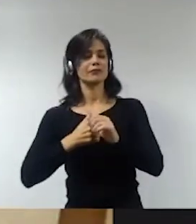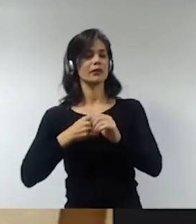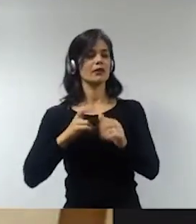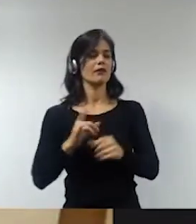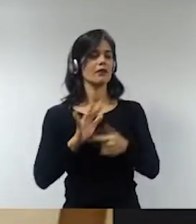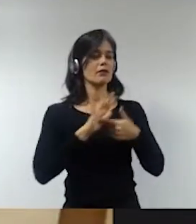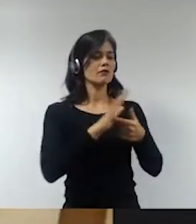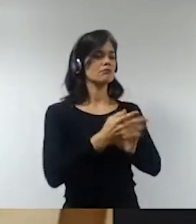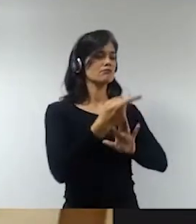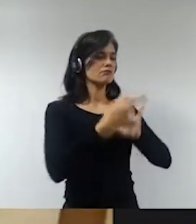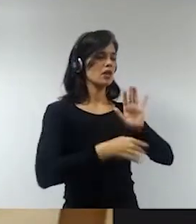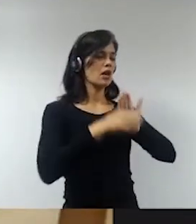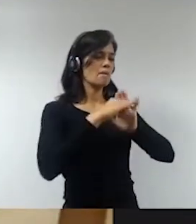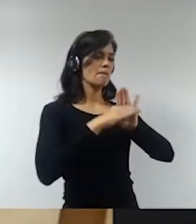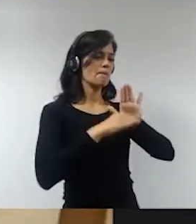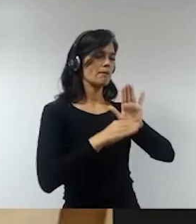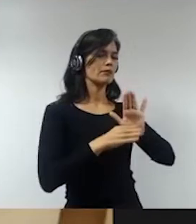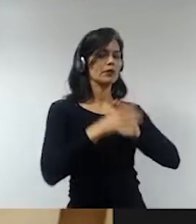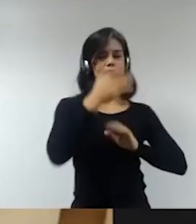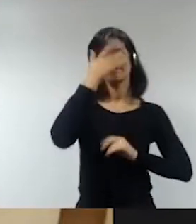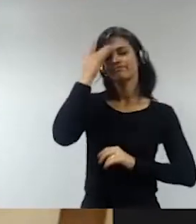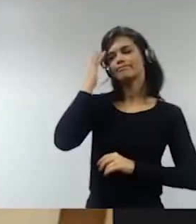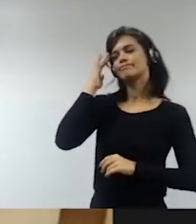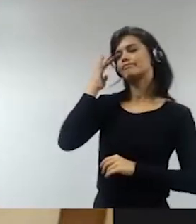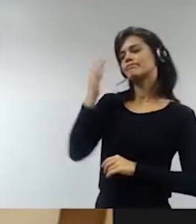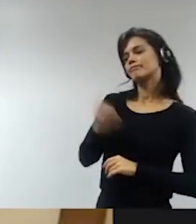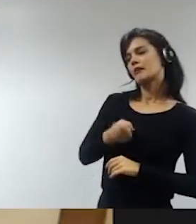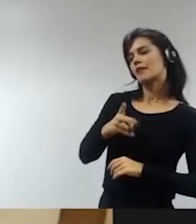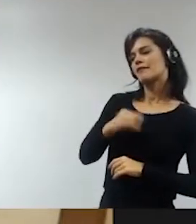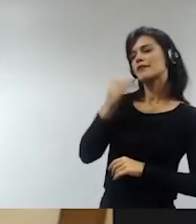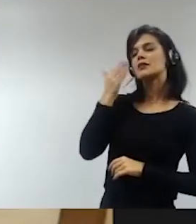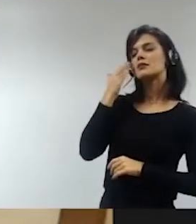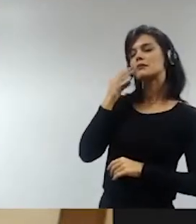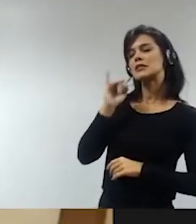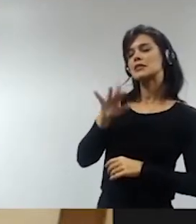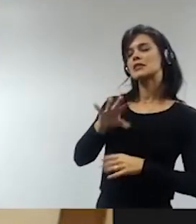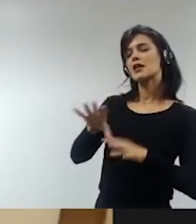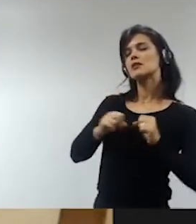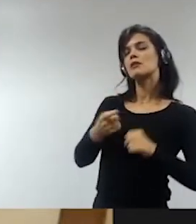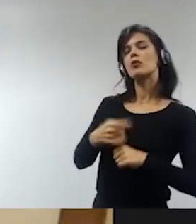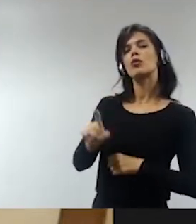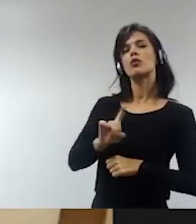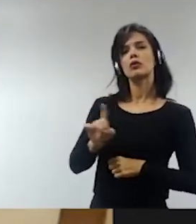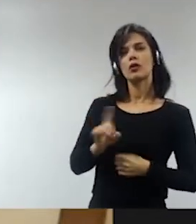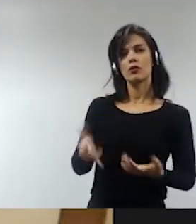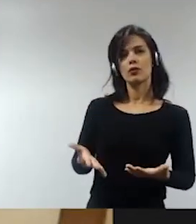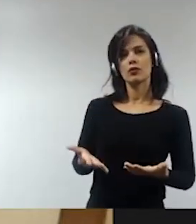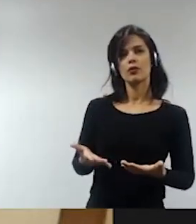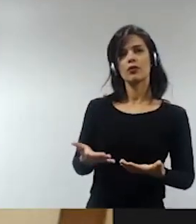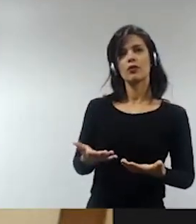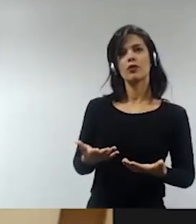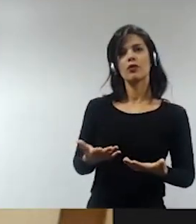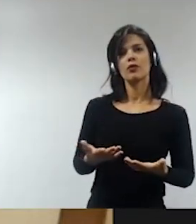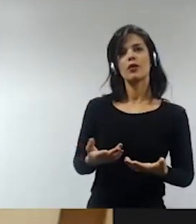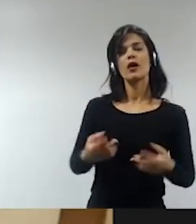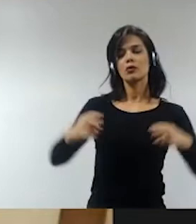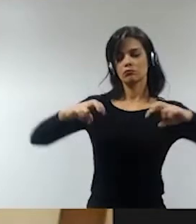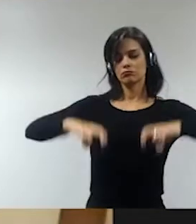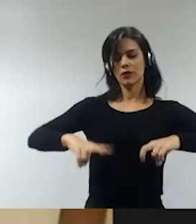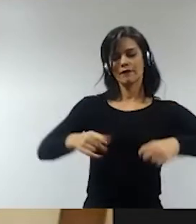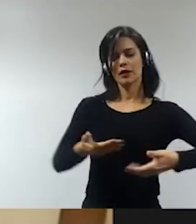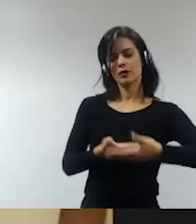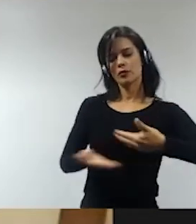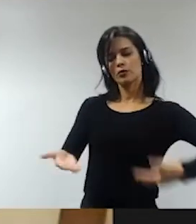um plano e os credores vão aprovar ou não, e as cláusulas e as condições de pagamento serão todas definidas numa